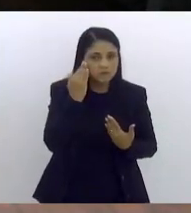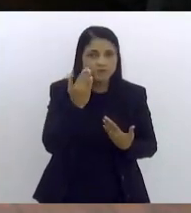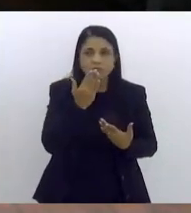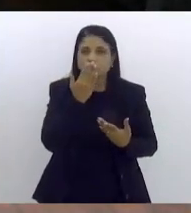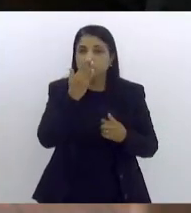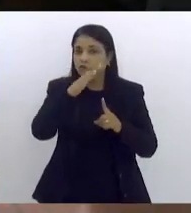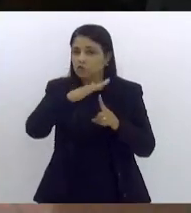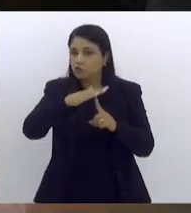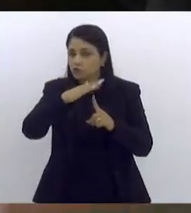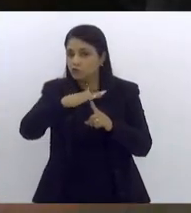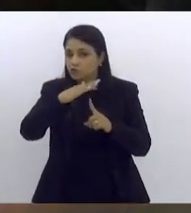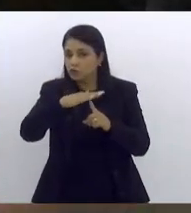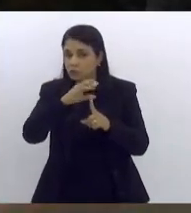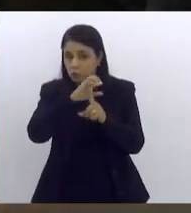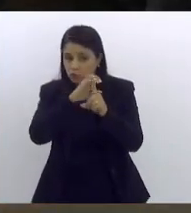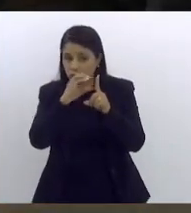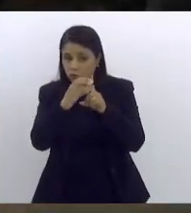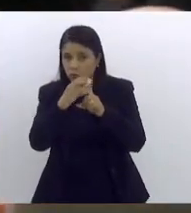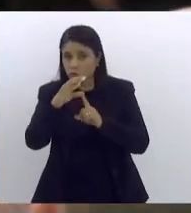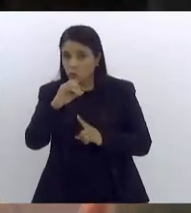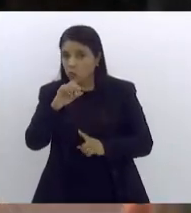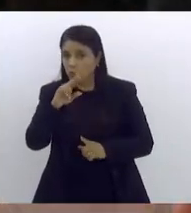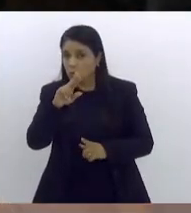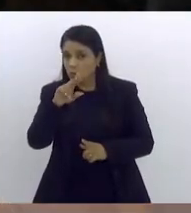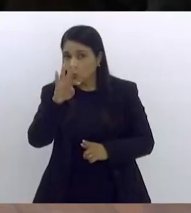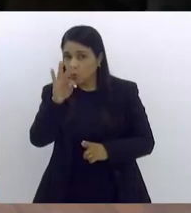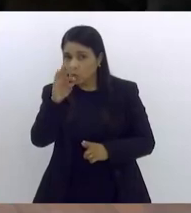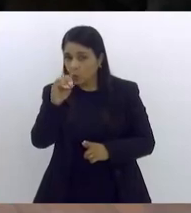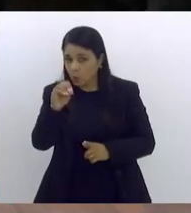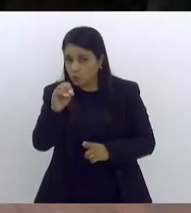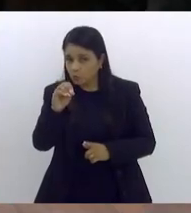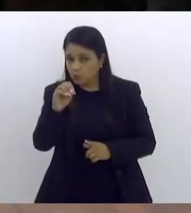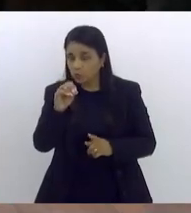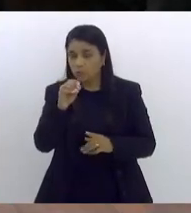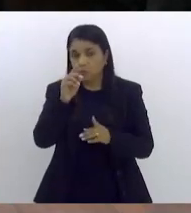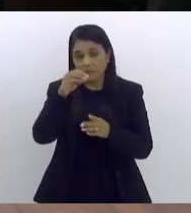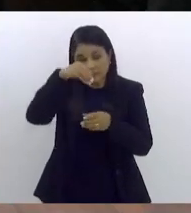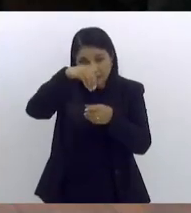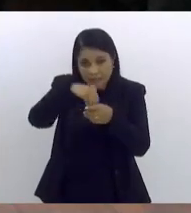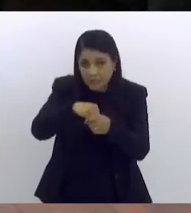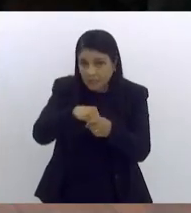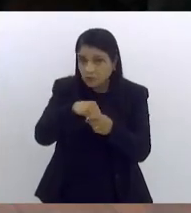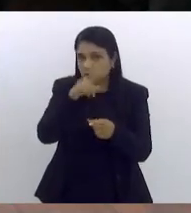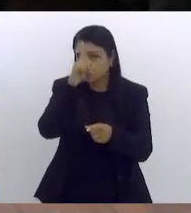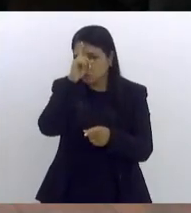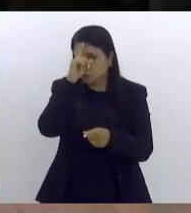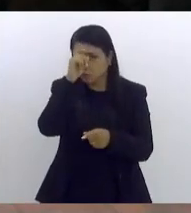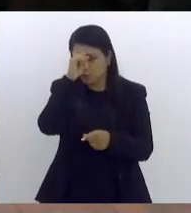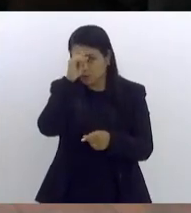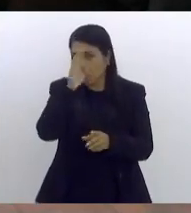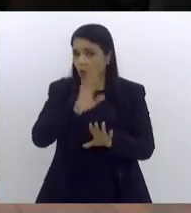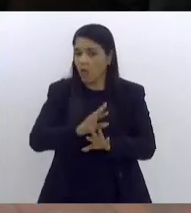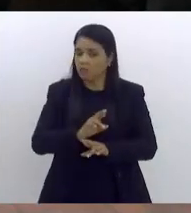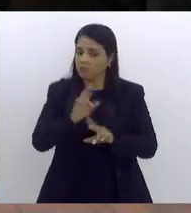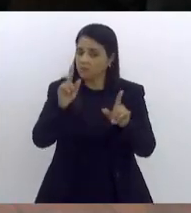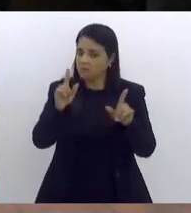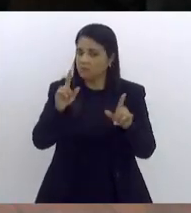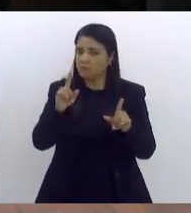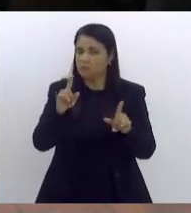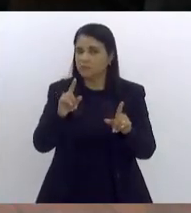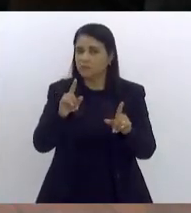de cerimônia no hospital não é o caso da extrema-unção.